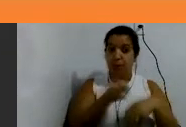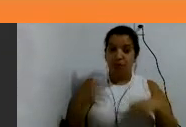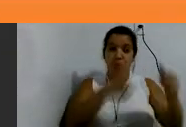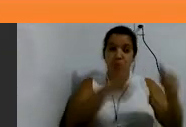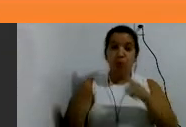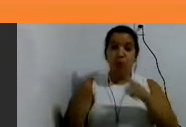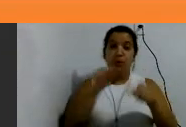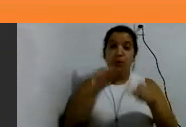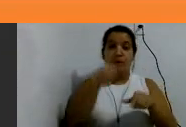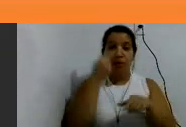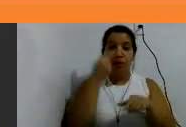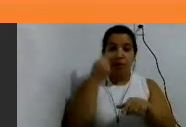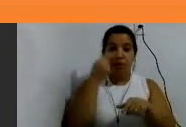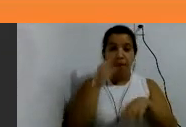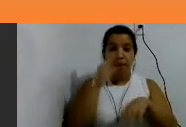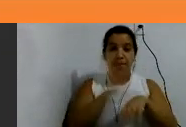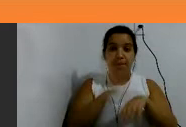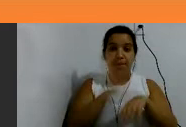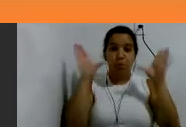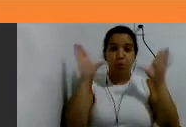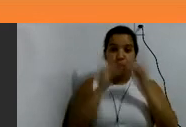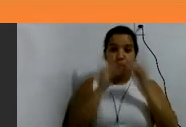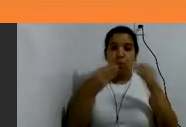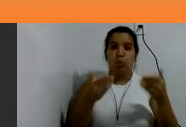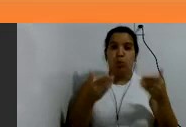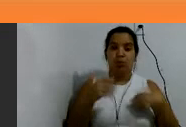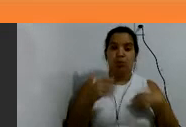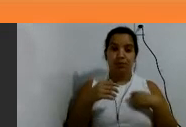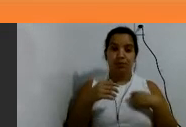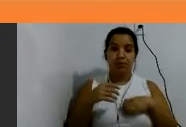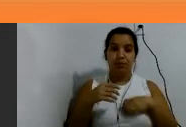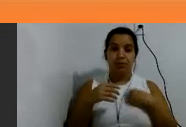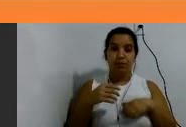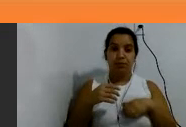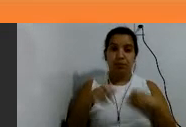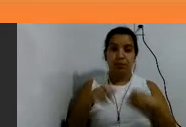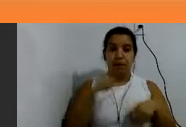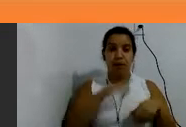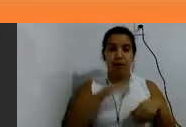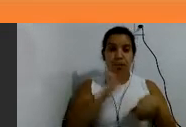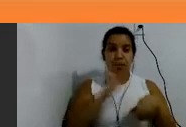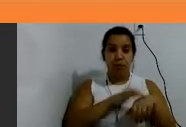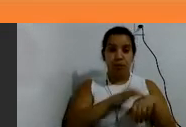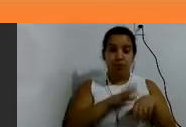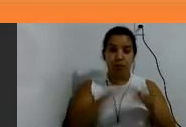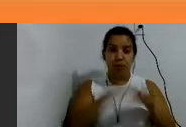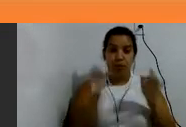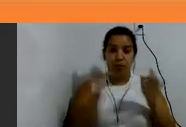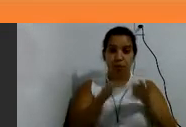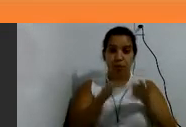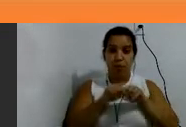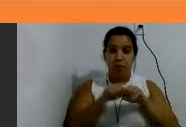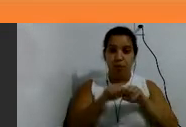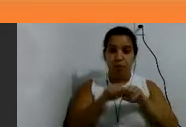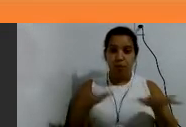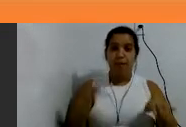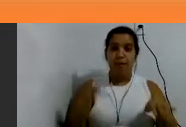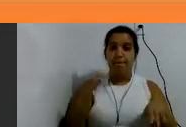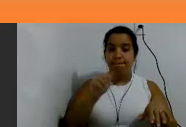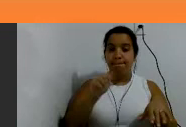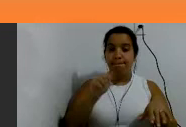vê essa região mais escura, a gente tem uma região endêmica. Então, a gente tem áreas de transmissão de malária. E